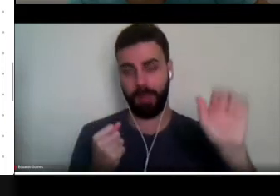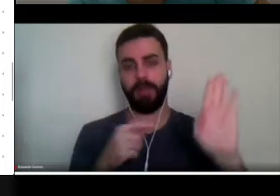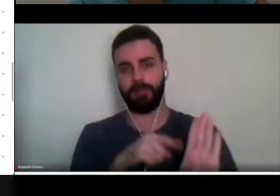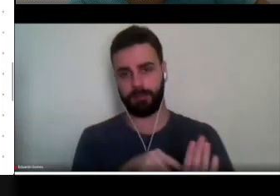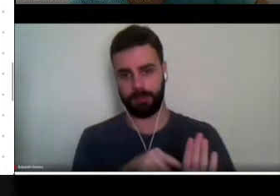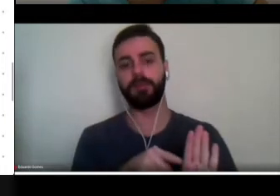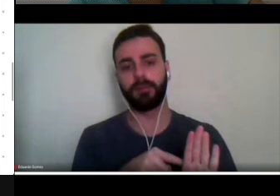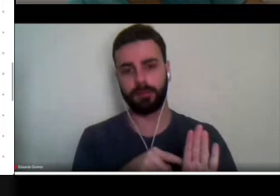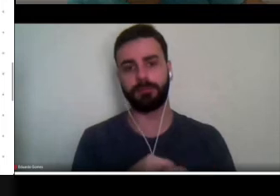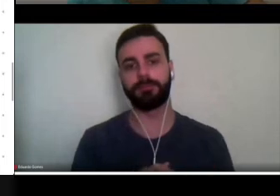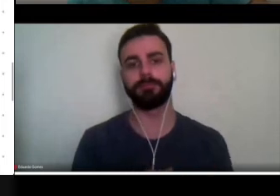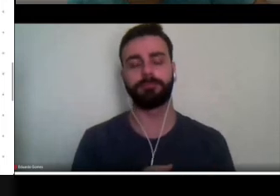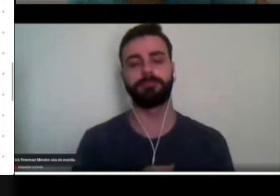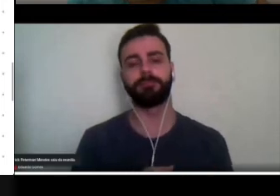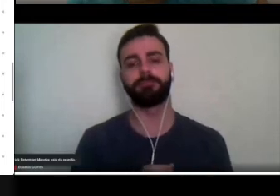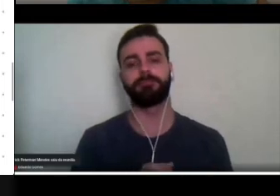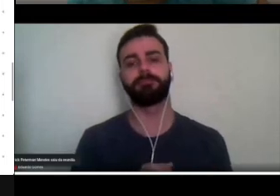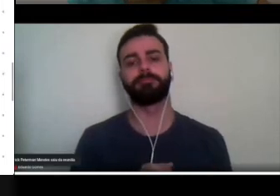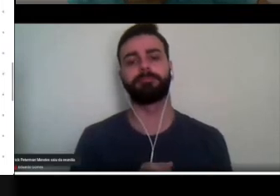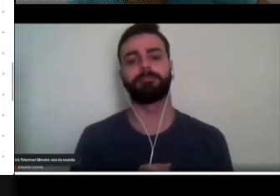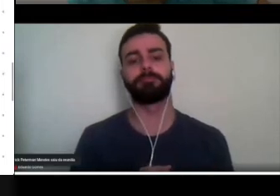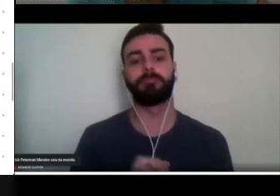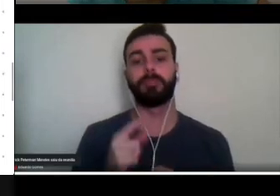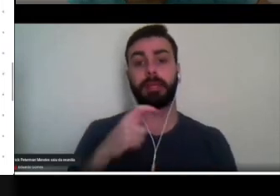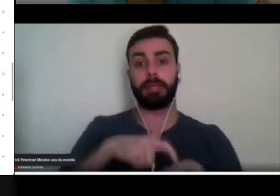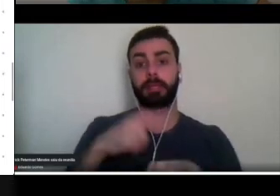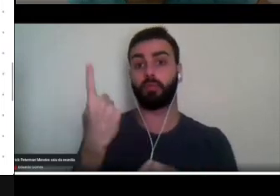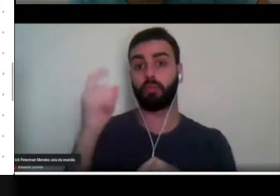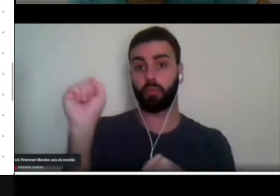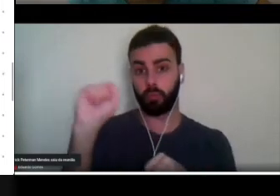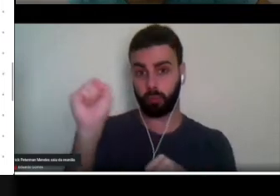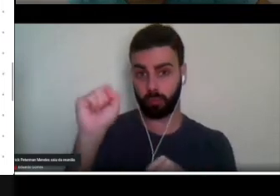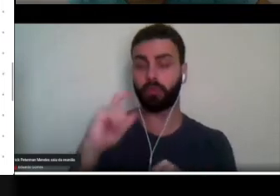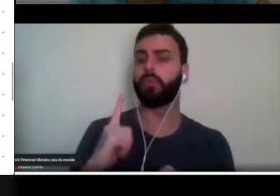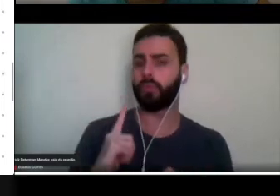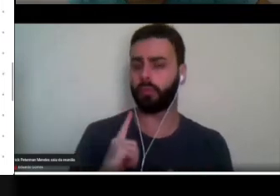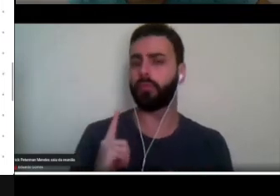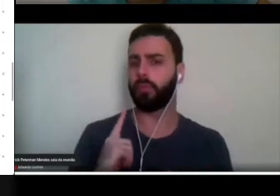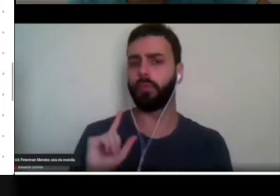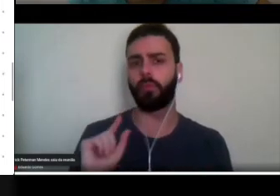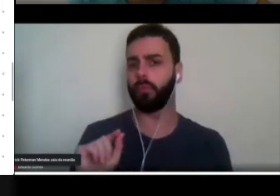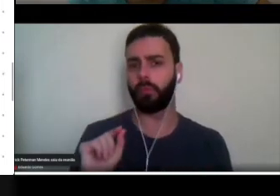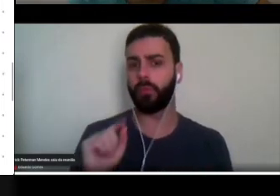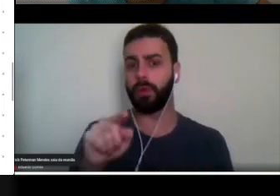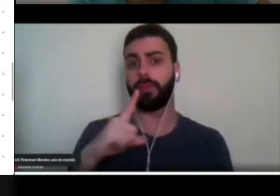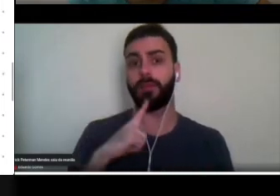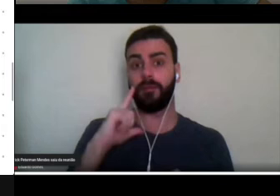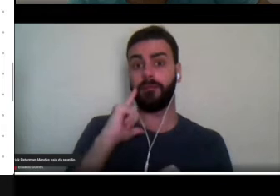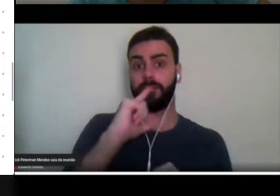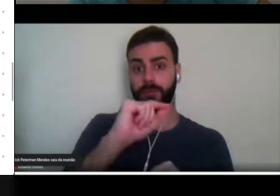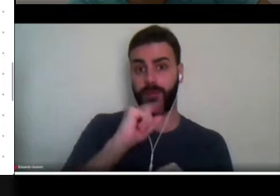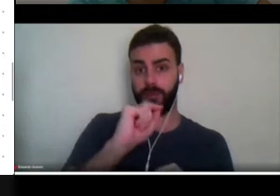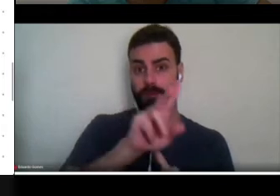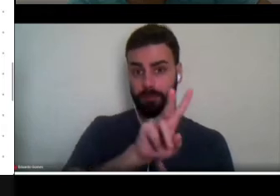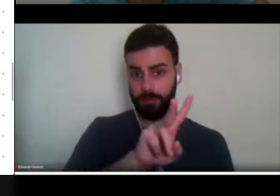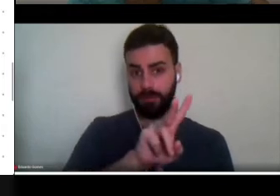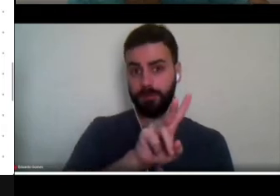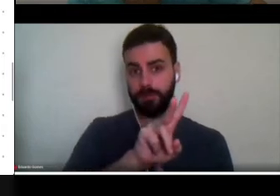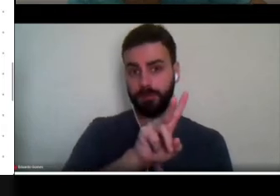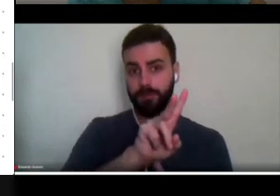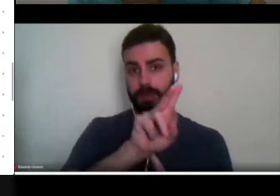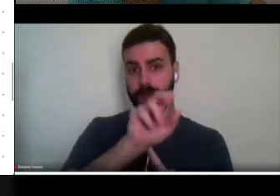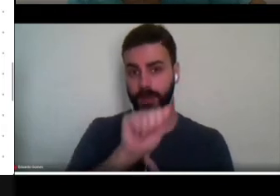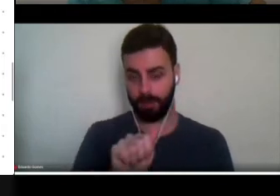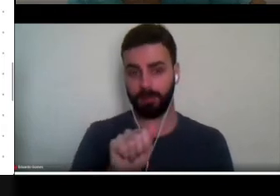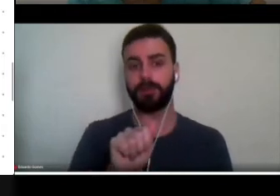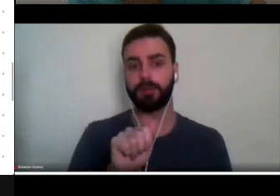que a velocidade do carro A é maior que 0. Eu tenho uma inclinação positiva aqui,